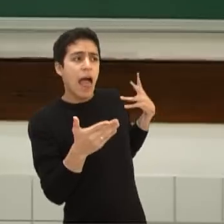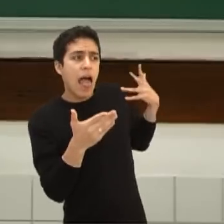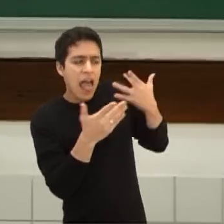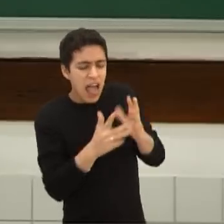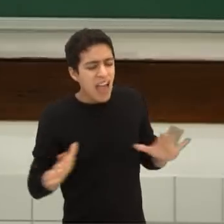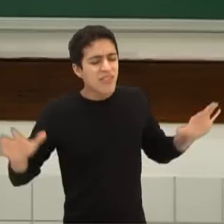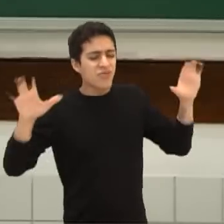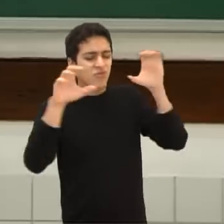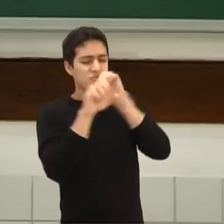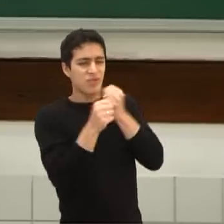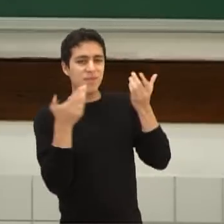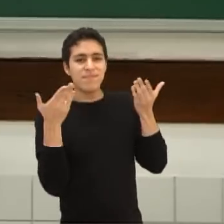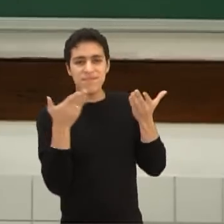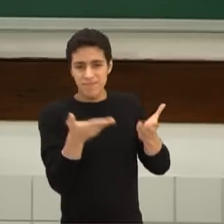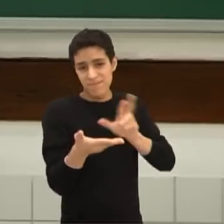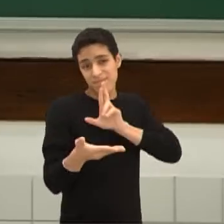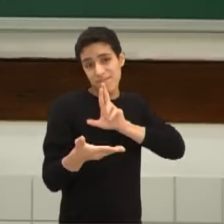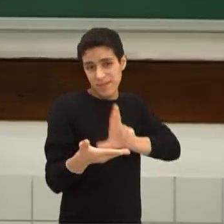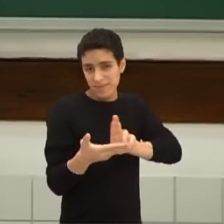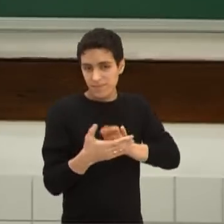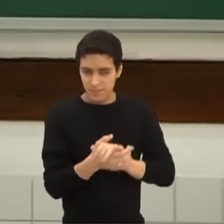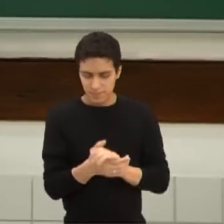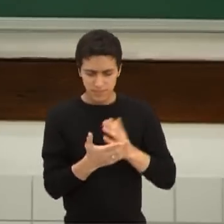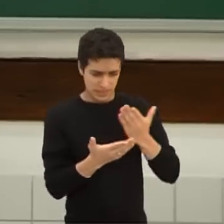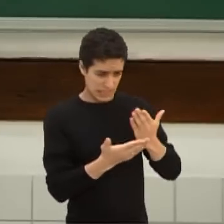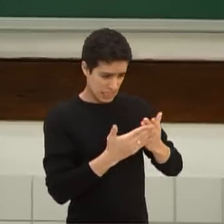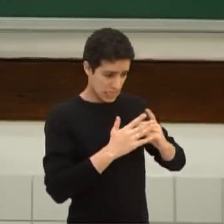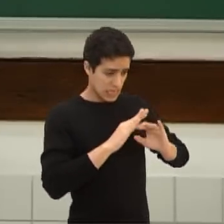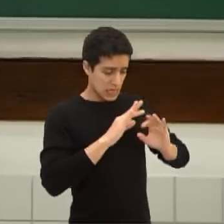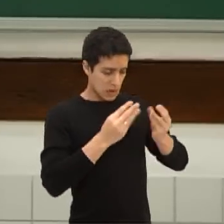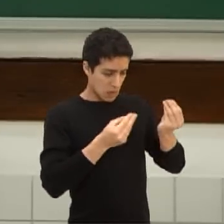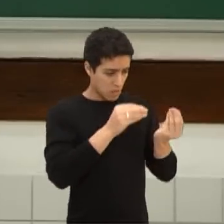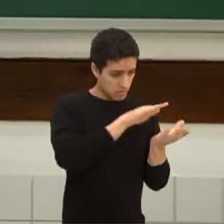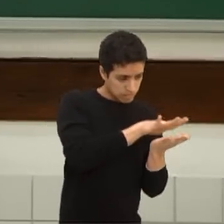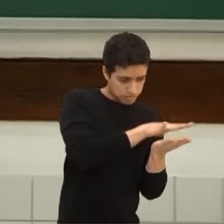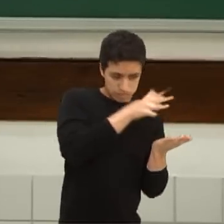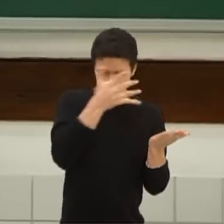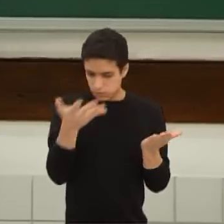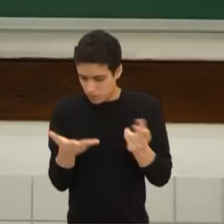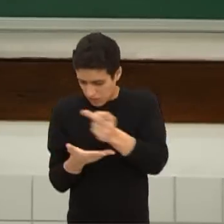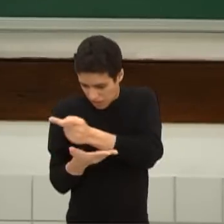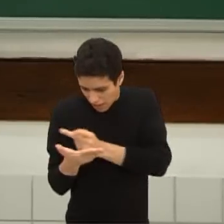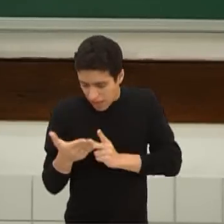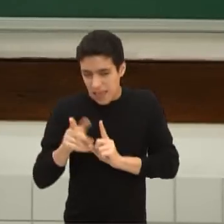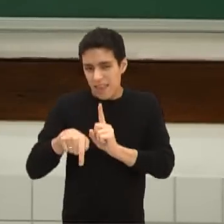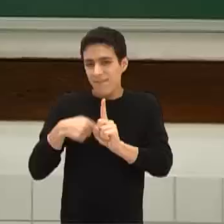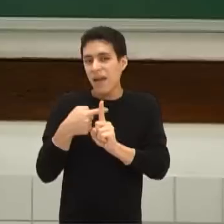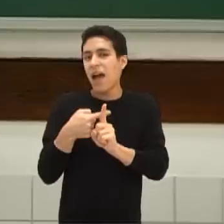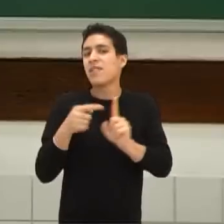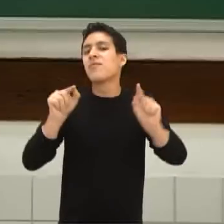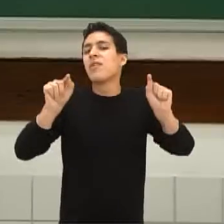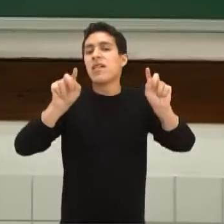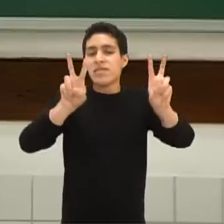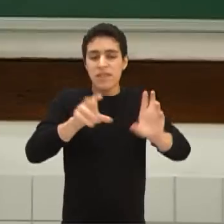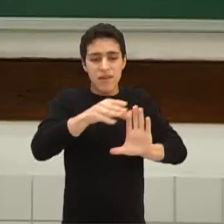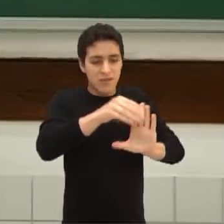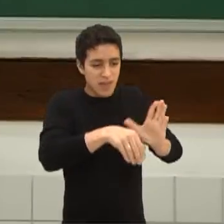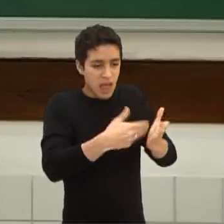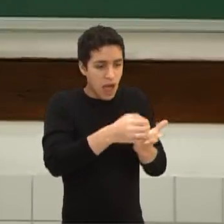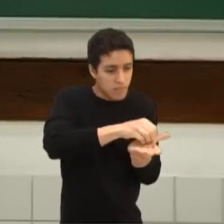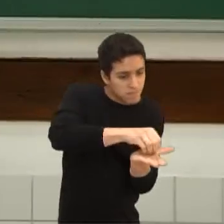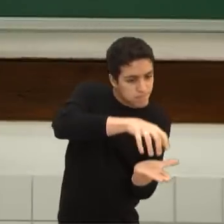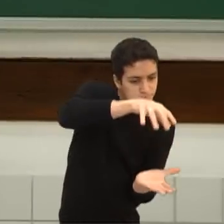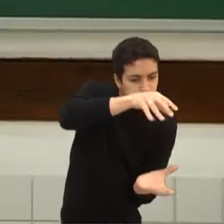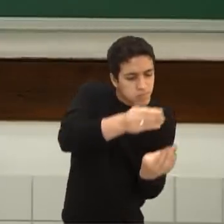nessas nossas aulas, na aula das planificações e dos sólidos geométricos. Então, vamos analisar um por um e ver qual a